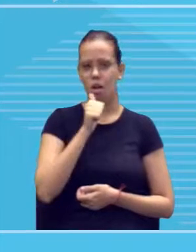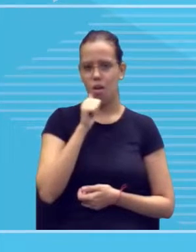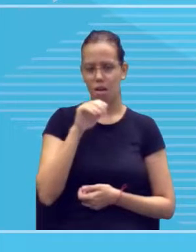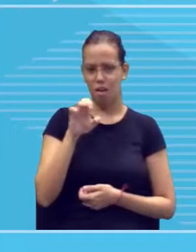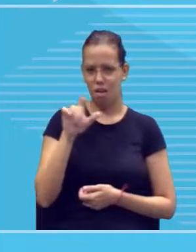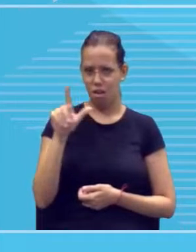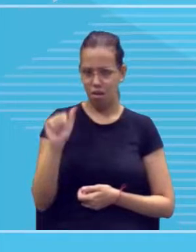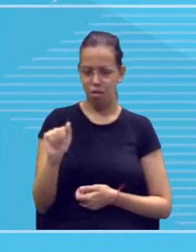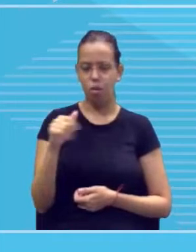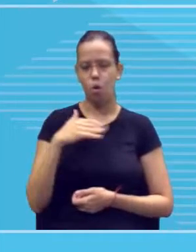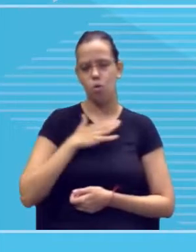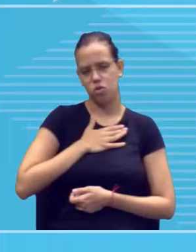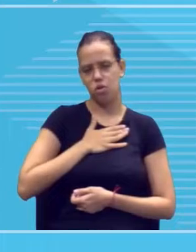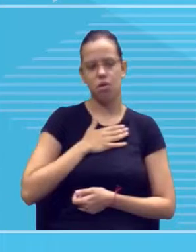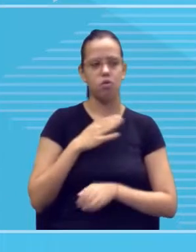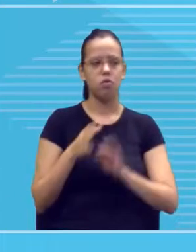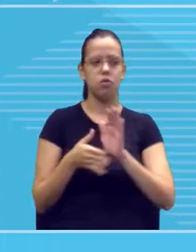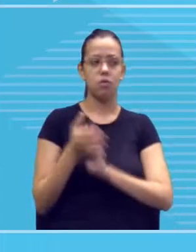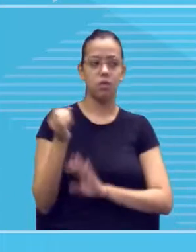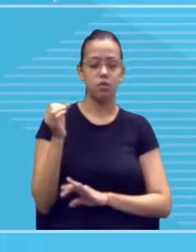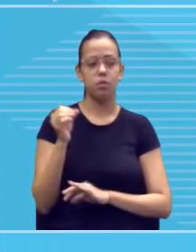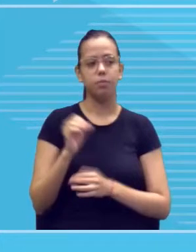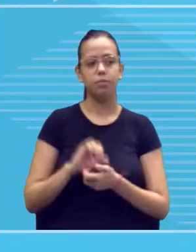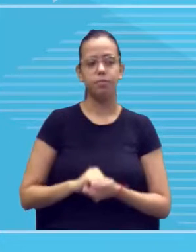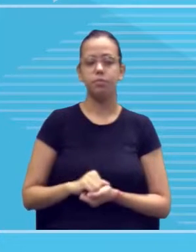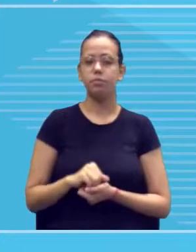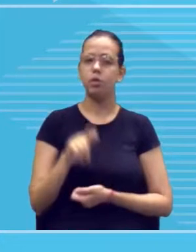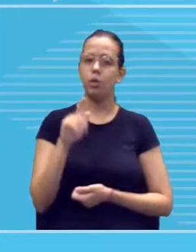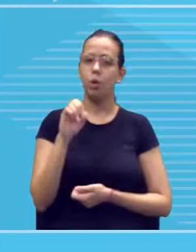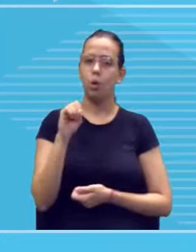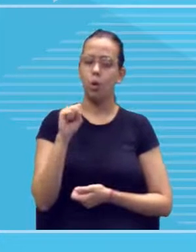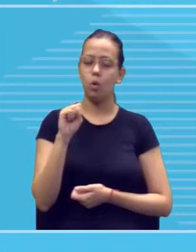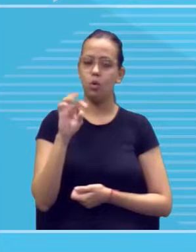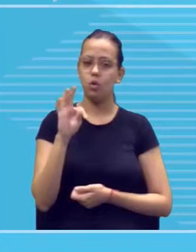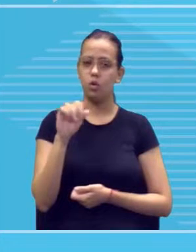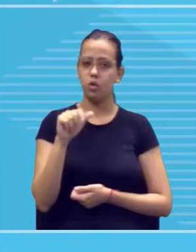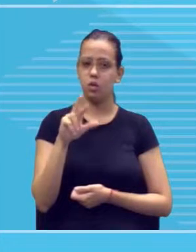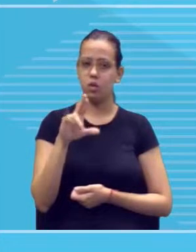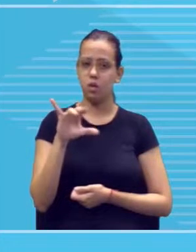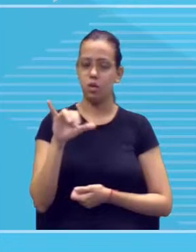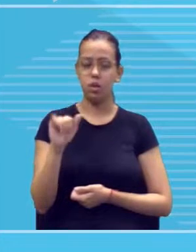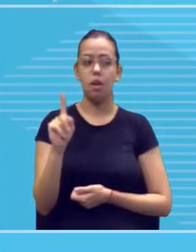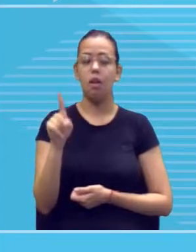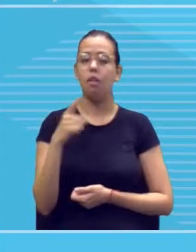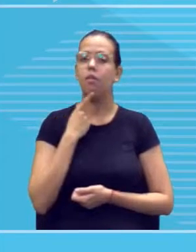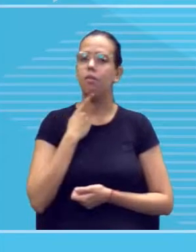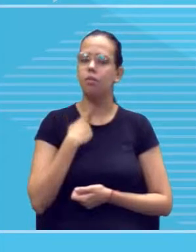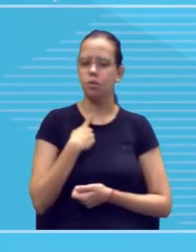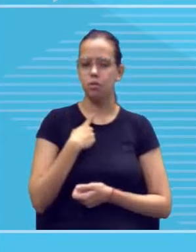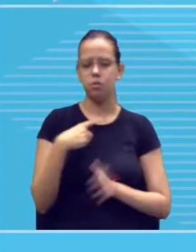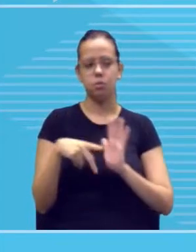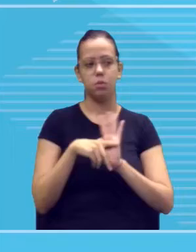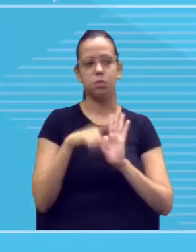viajar aqui se você consegue perceber bem ela gostaria Aqui galerinha é um desejo tá bom